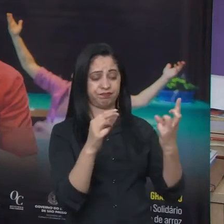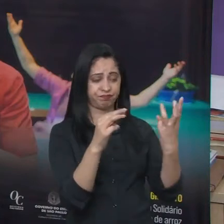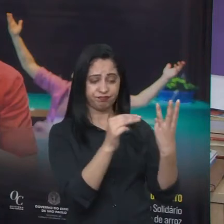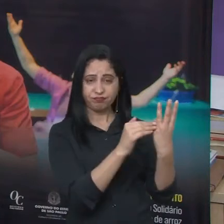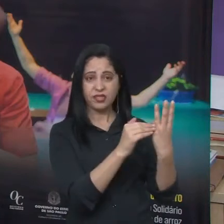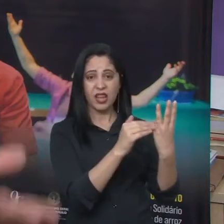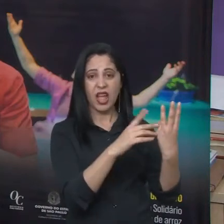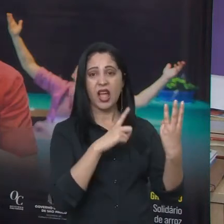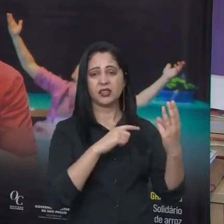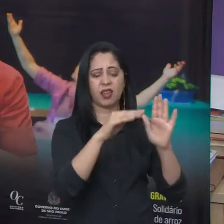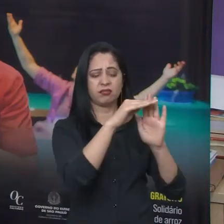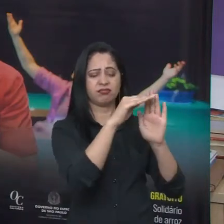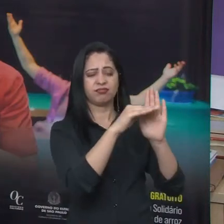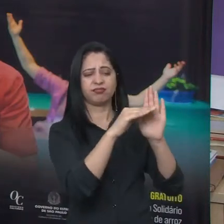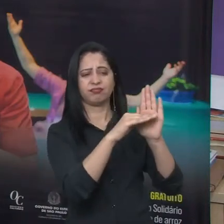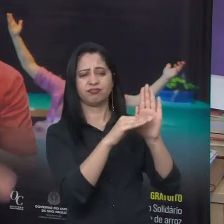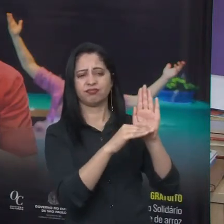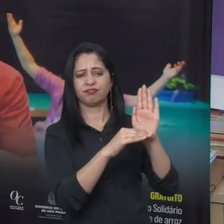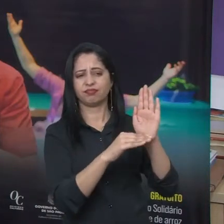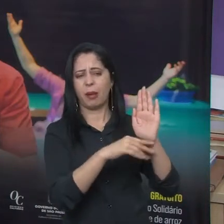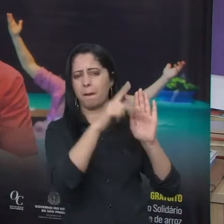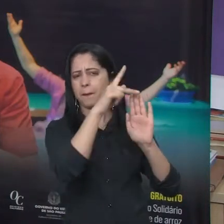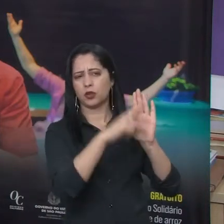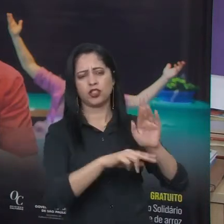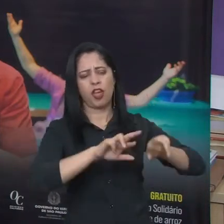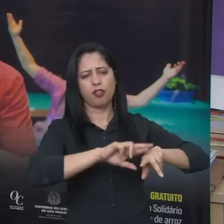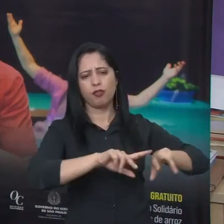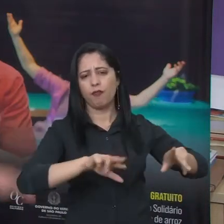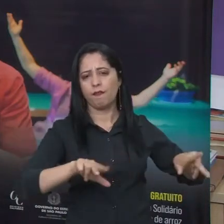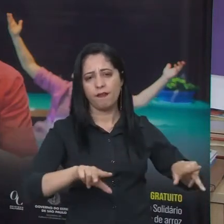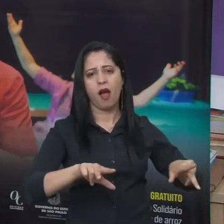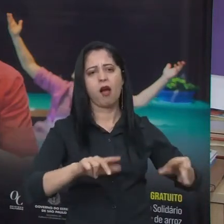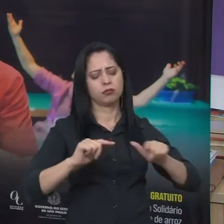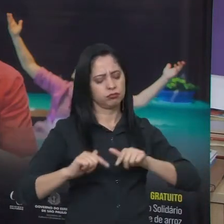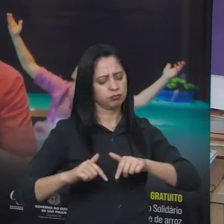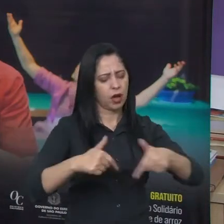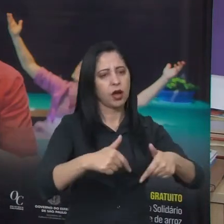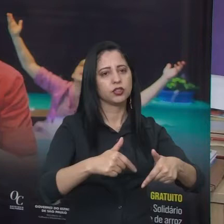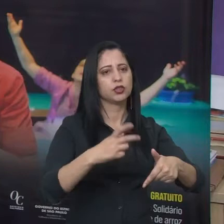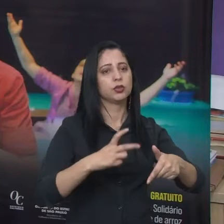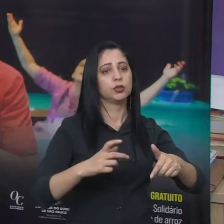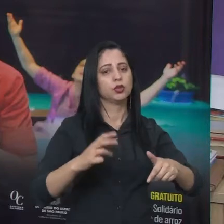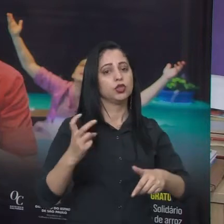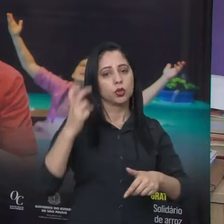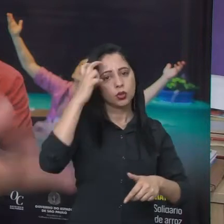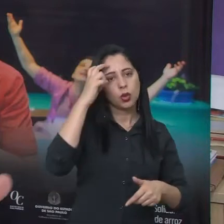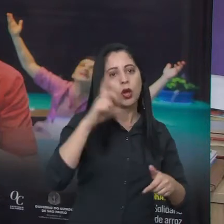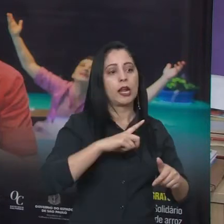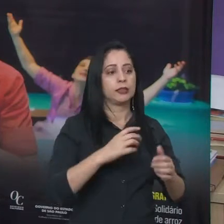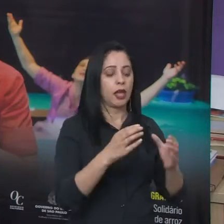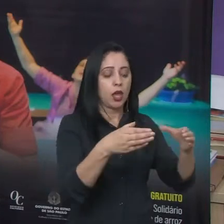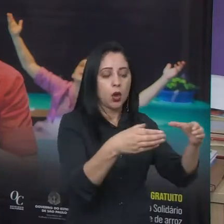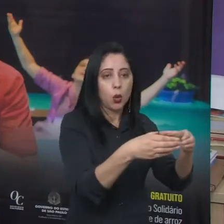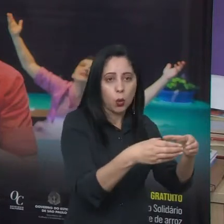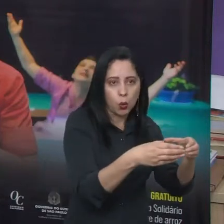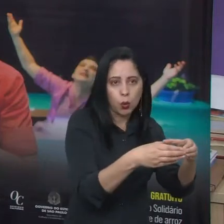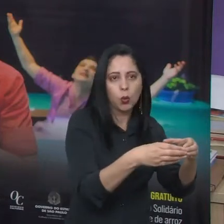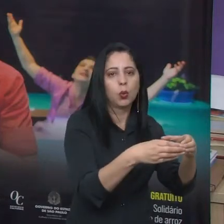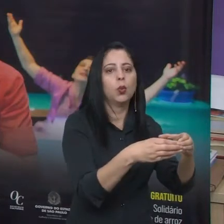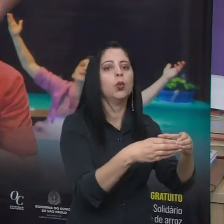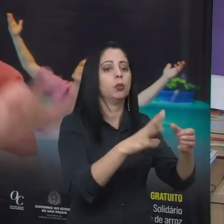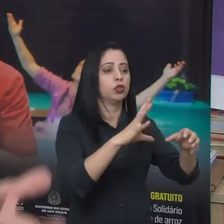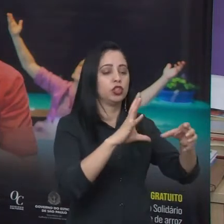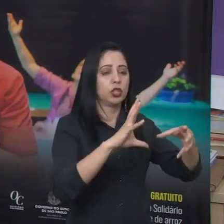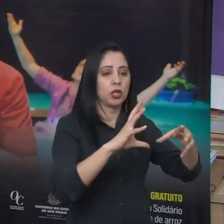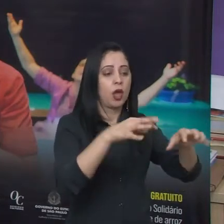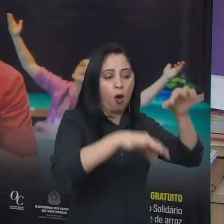programas que visa exatamente esse desenvolvimento, essas ações para a cultura. Nós temos núcleos formativos,